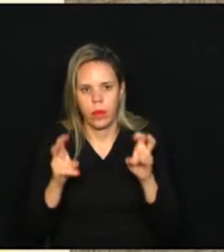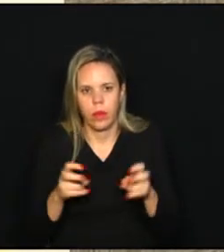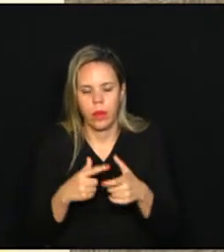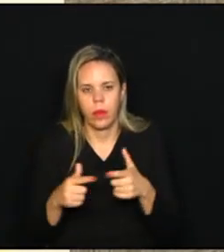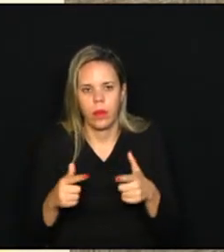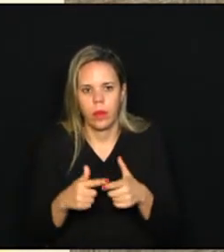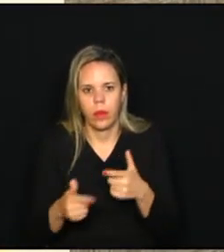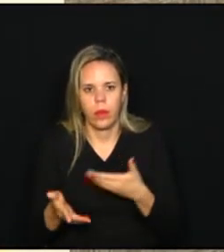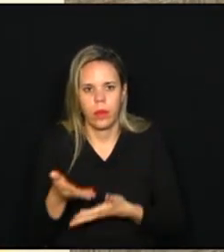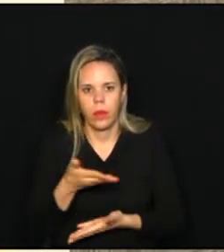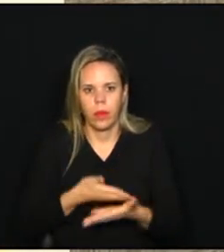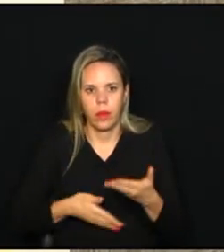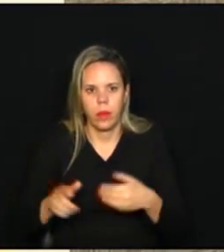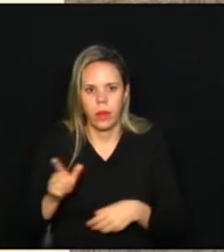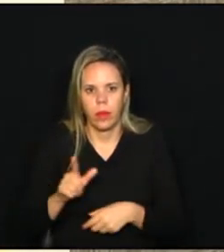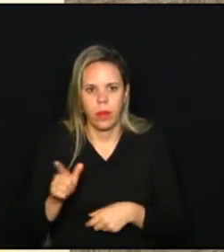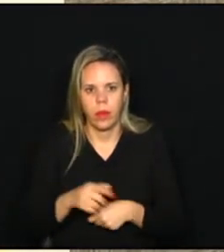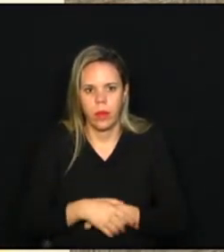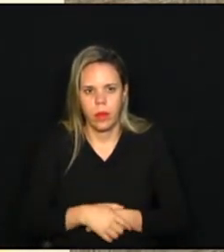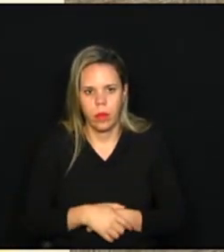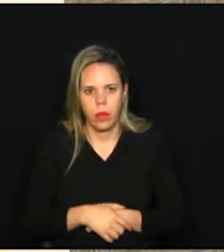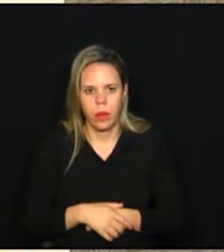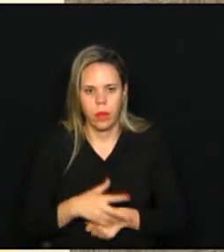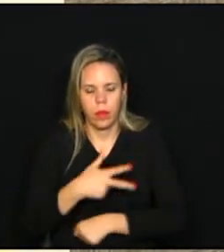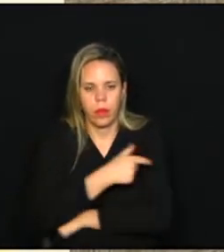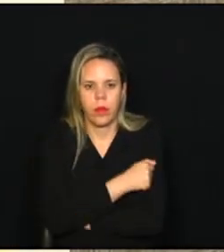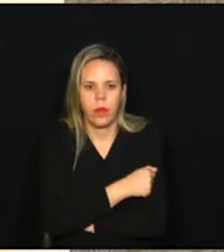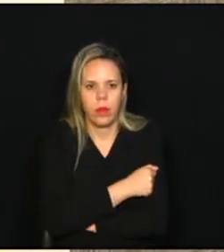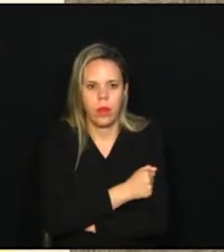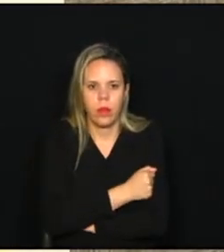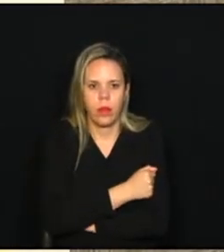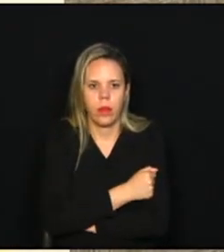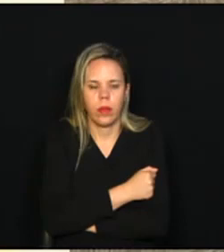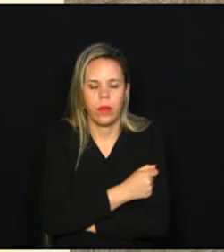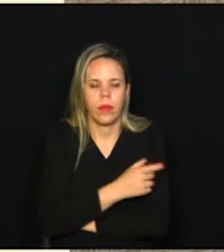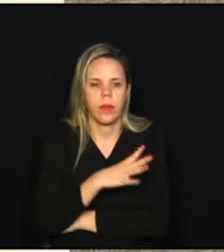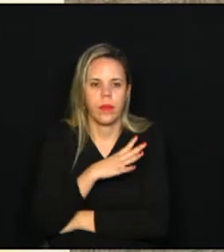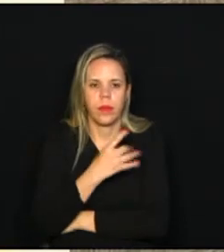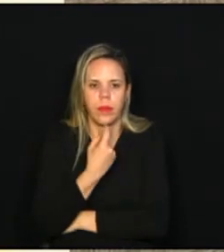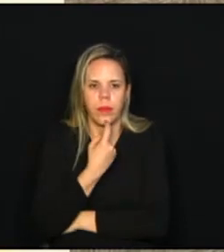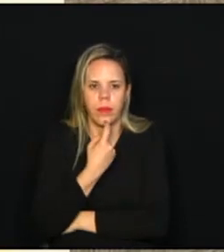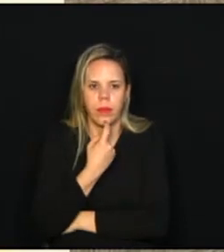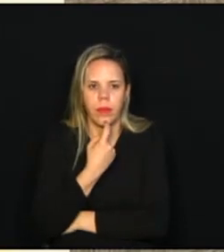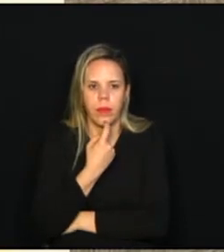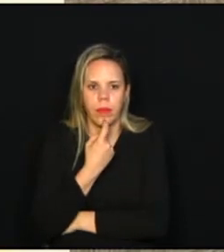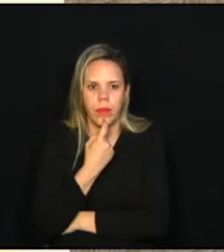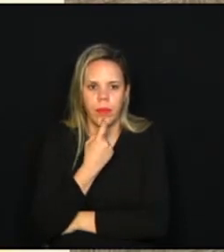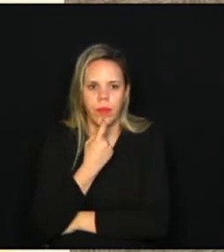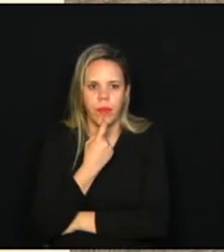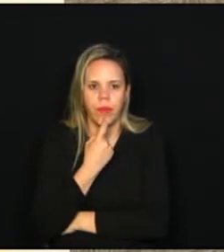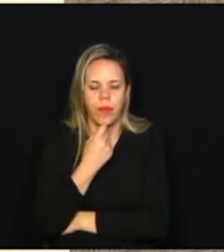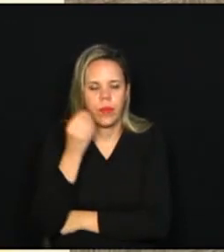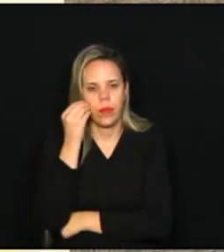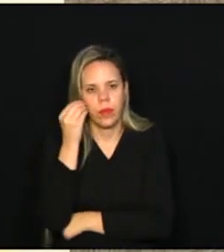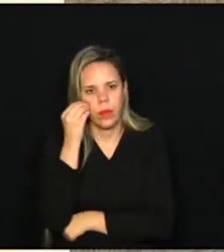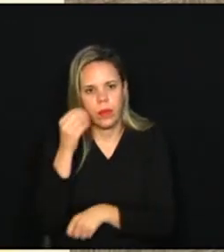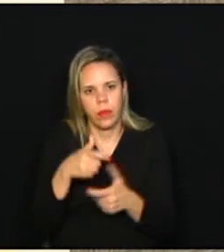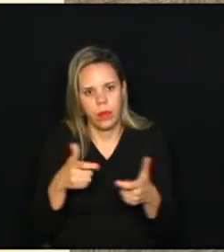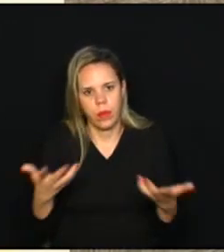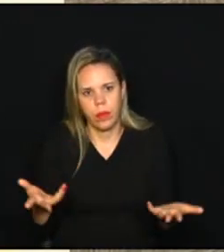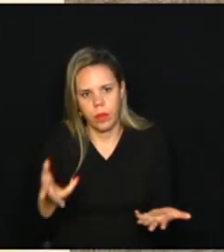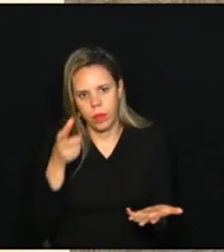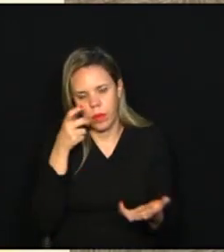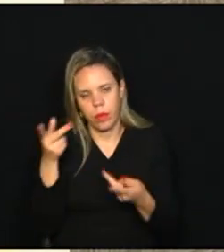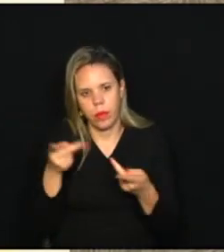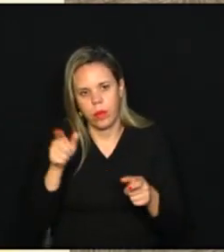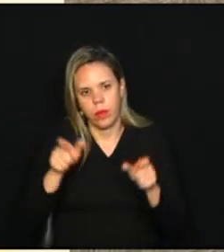que envolve, logicamente, a vacinação aqui na cidade de Campinas, também as testagens. Ouviu